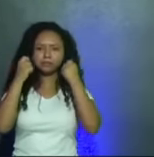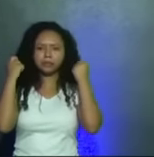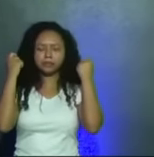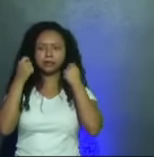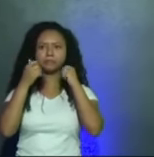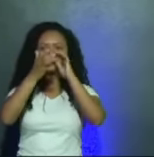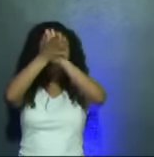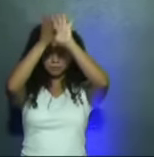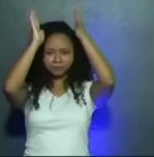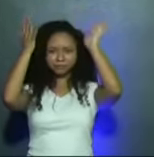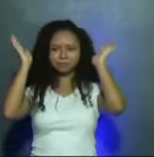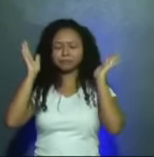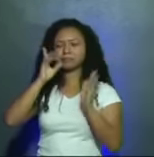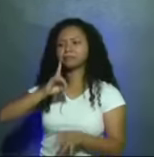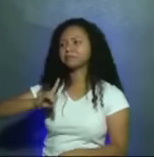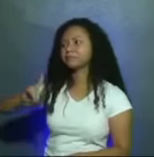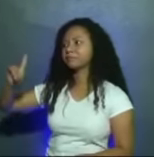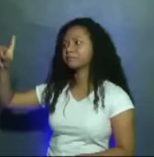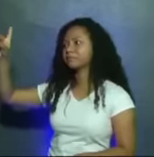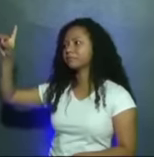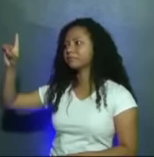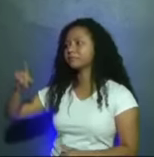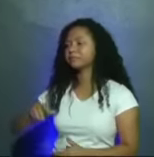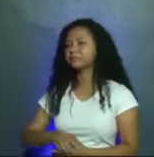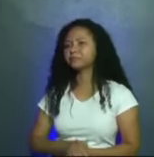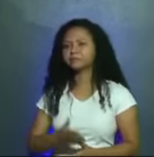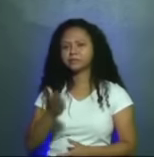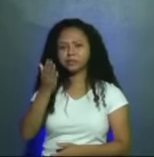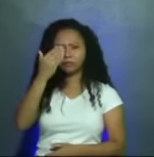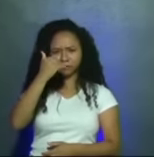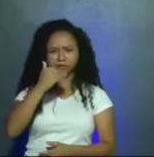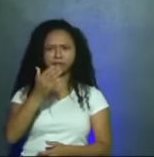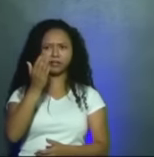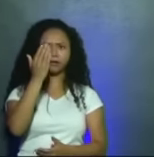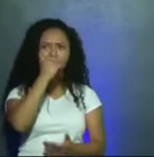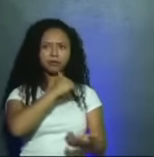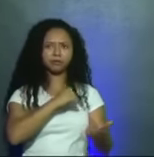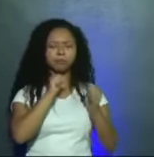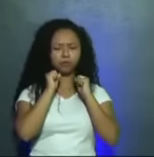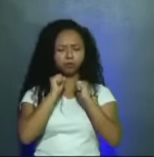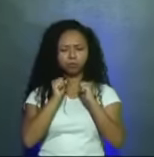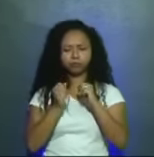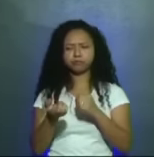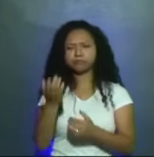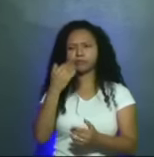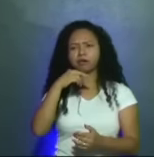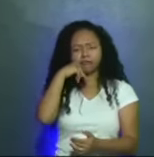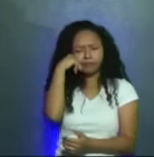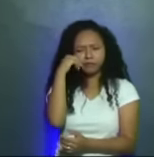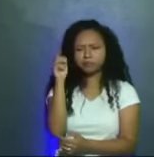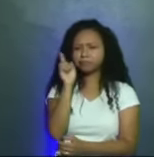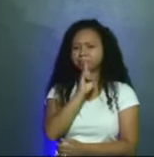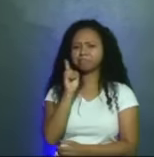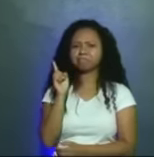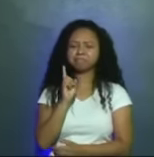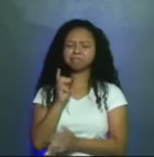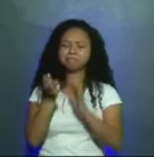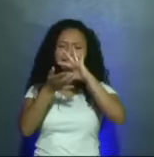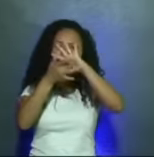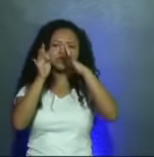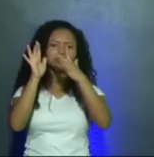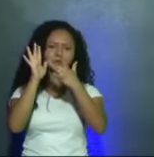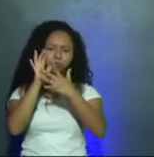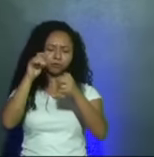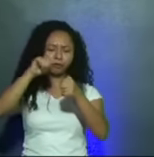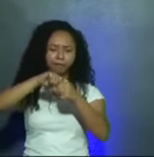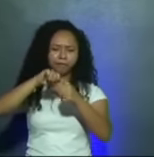a Deus. Glória a Deus. Venha, venha mais perto. Venha mais perto. Não tenha vergonha. Jesus está fazendo essa obra